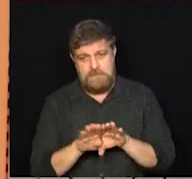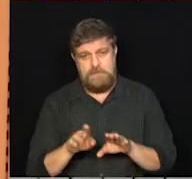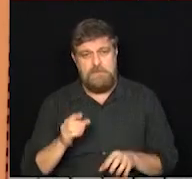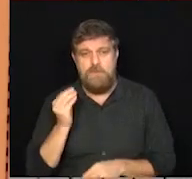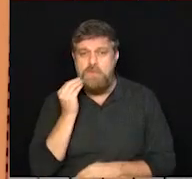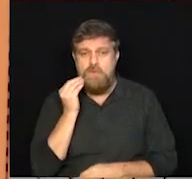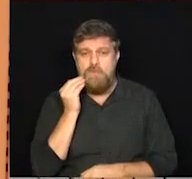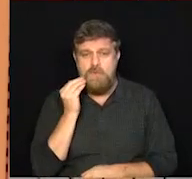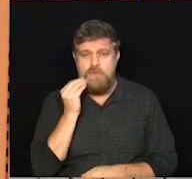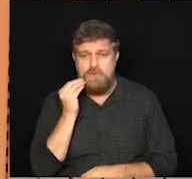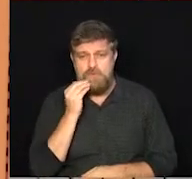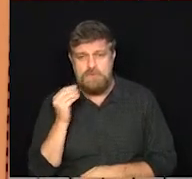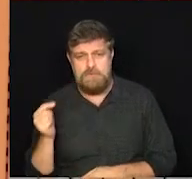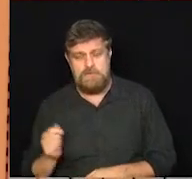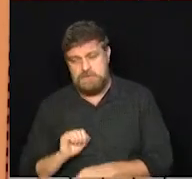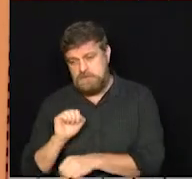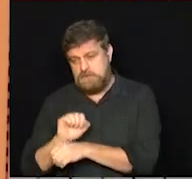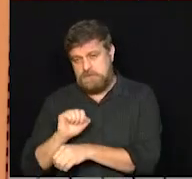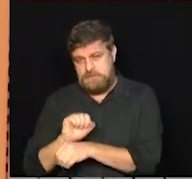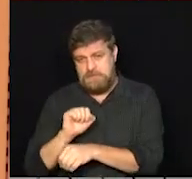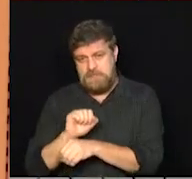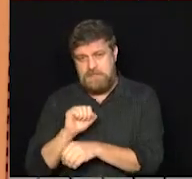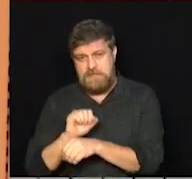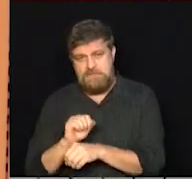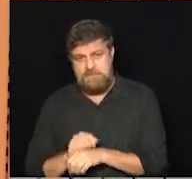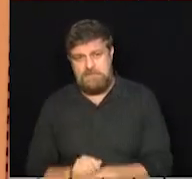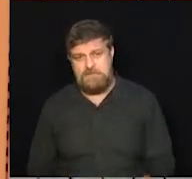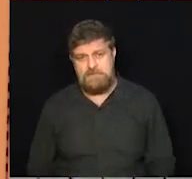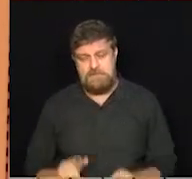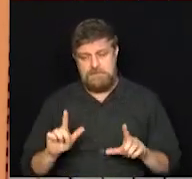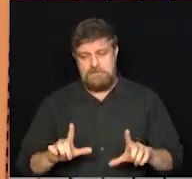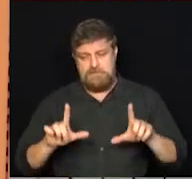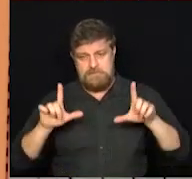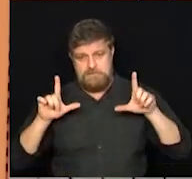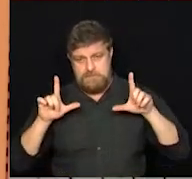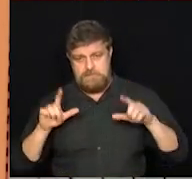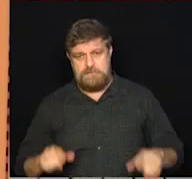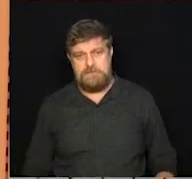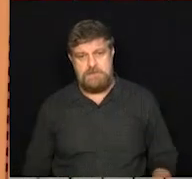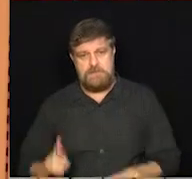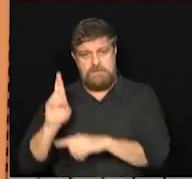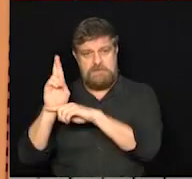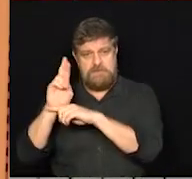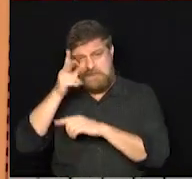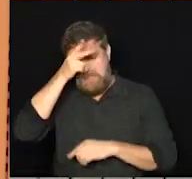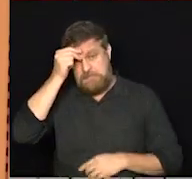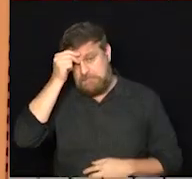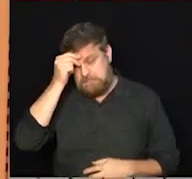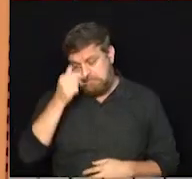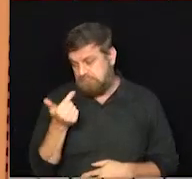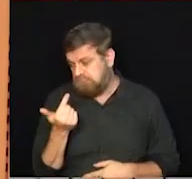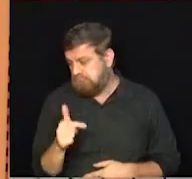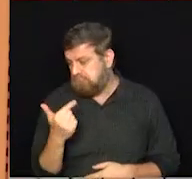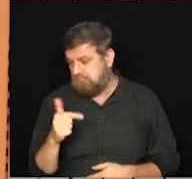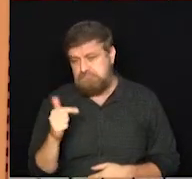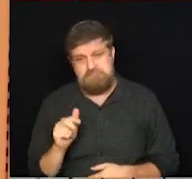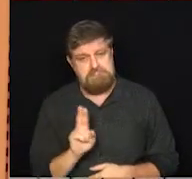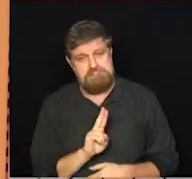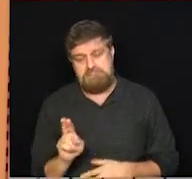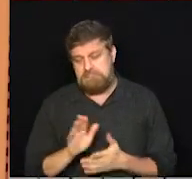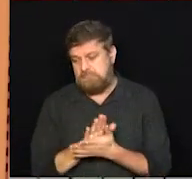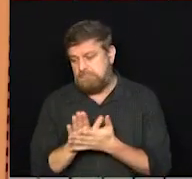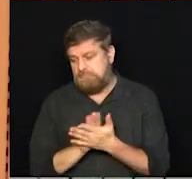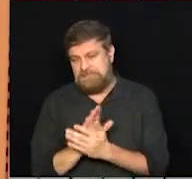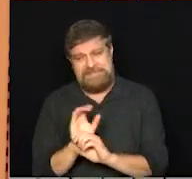oportuno Enquanto aguardávamos aqui a chegada de alguém do governo e não tivemos um enorme aqui